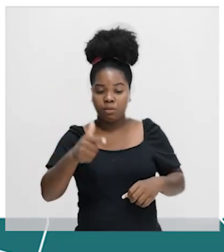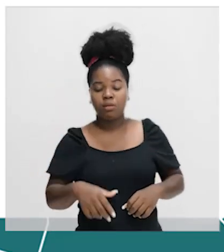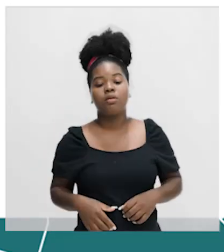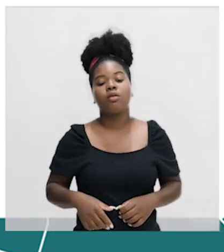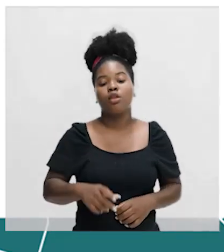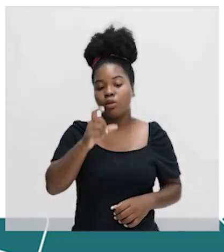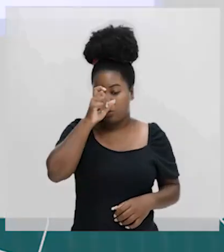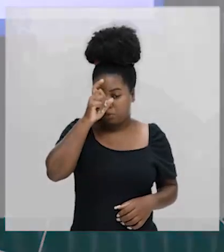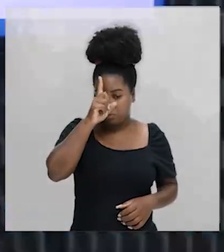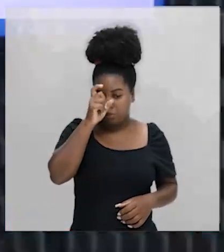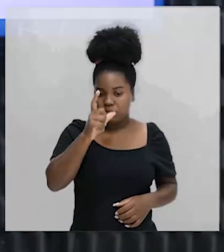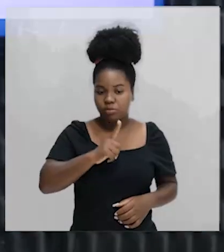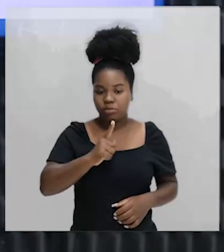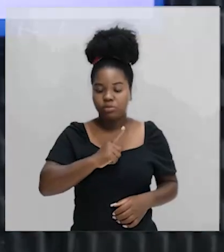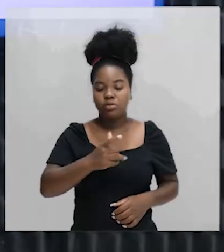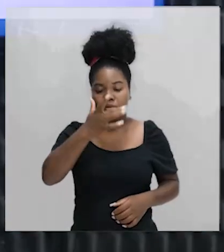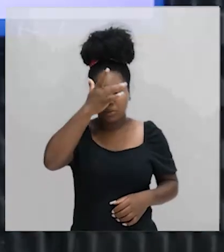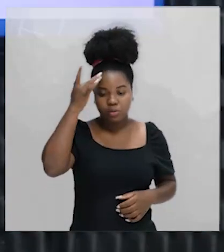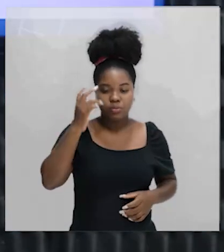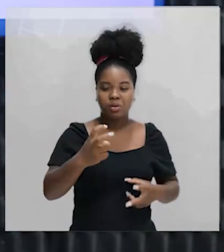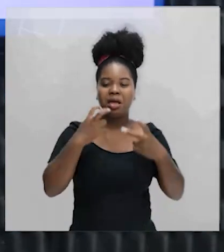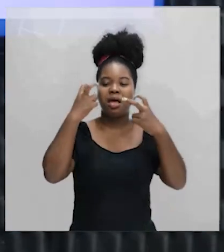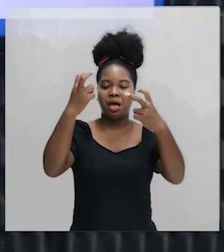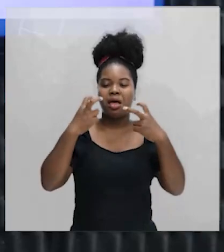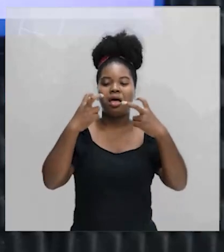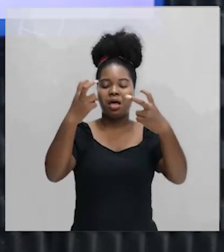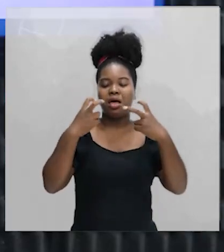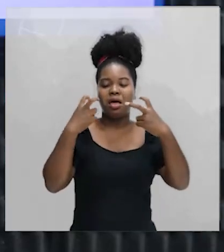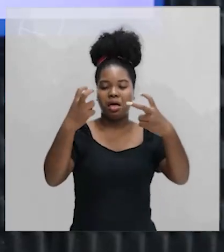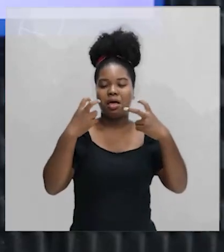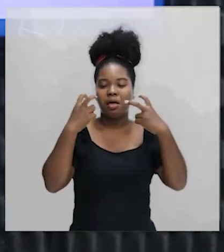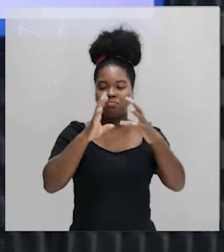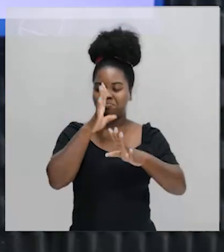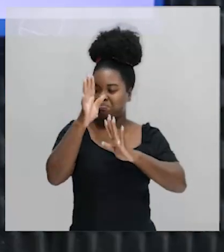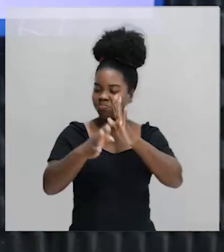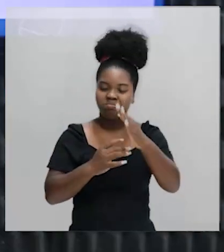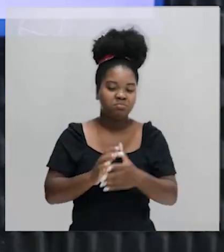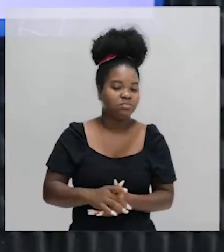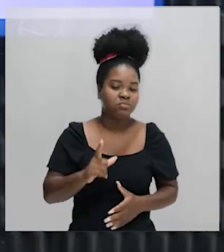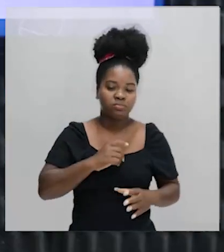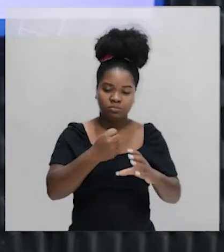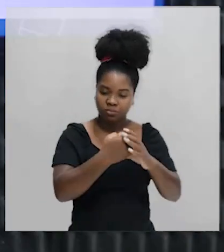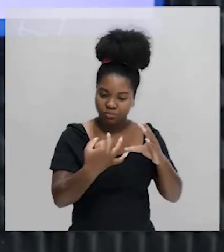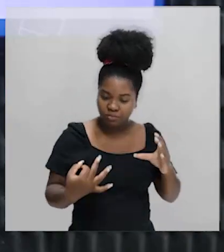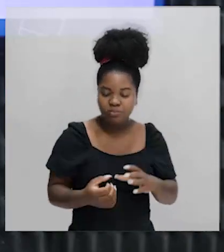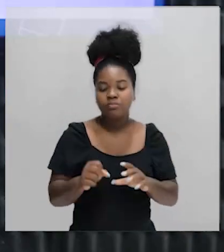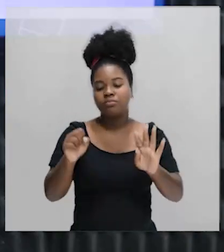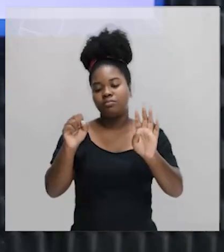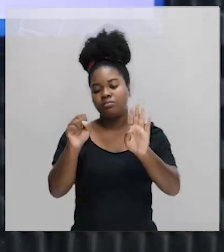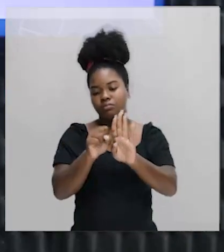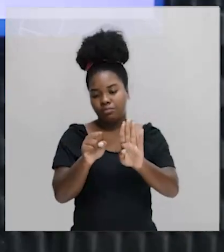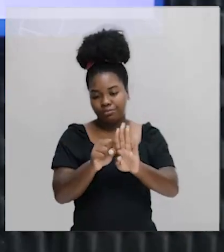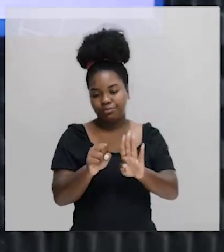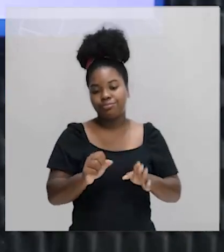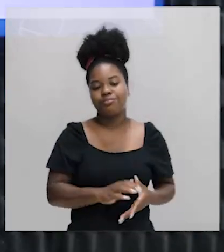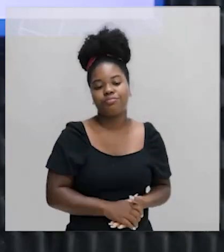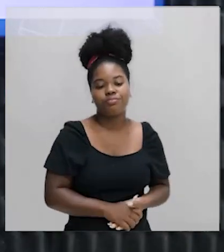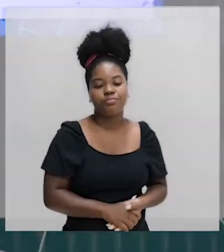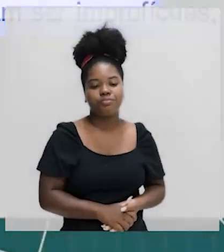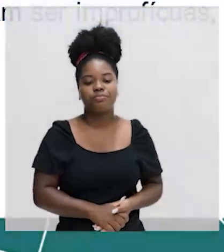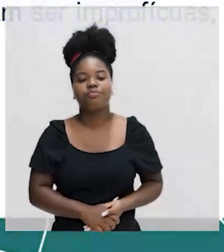hospital, havia pacientes gritando absurdamente, né? Destaca aí uma característica do substantivo no caso,